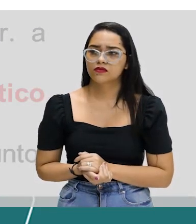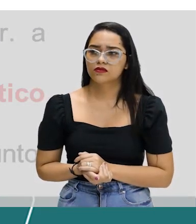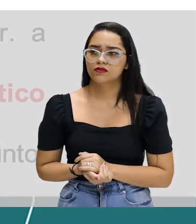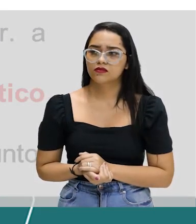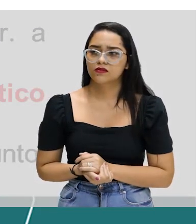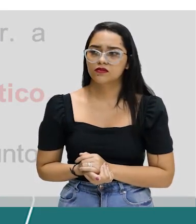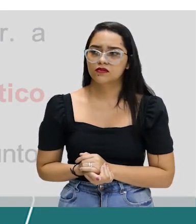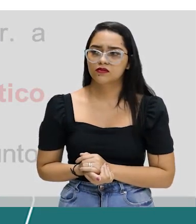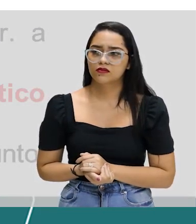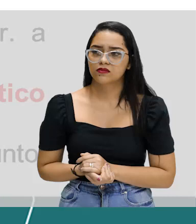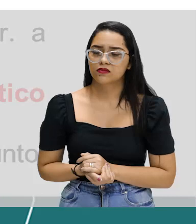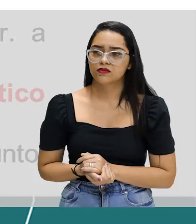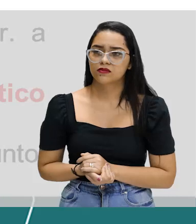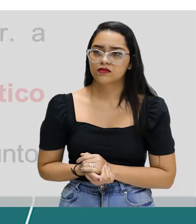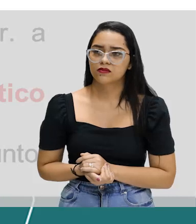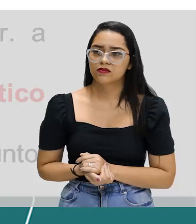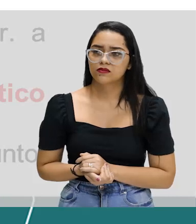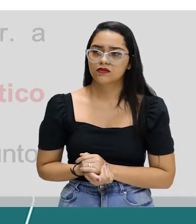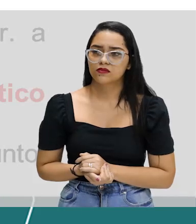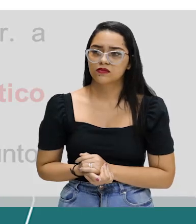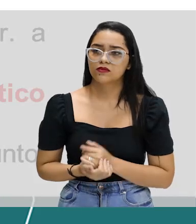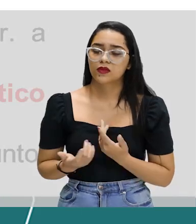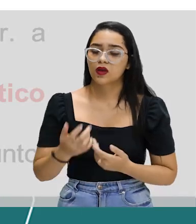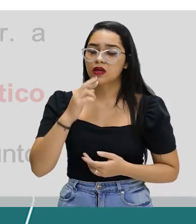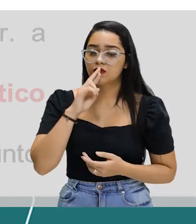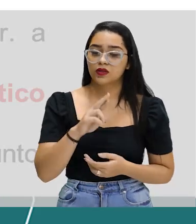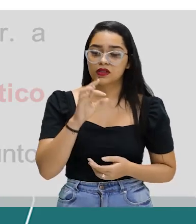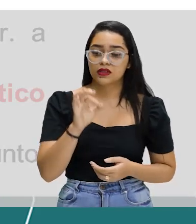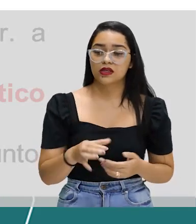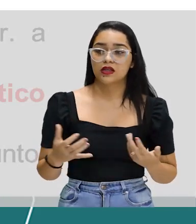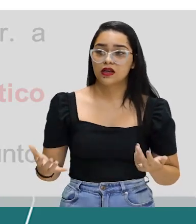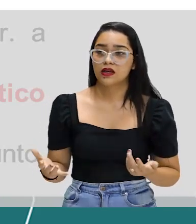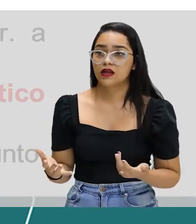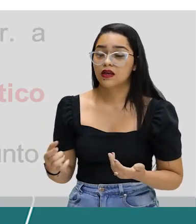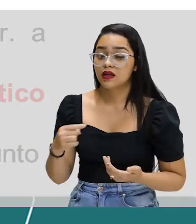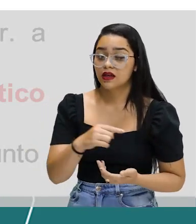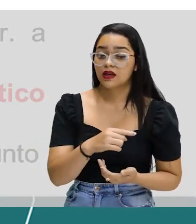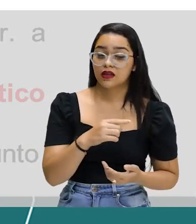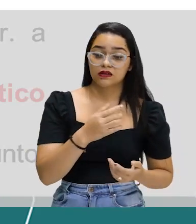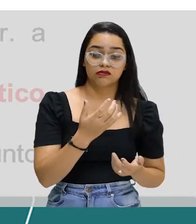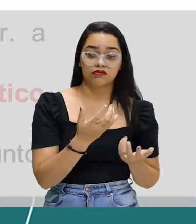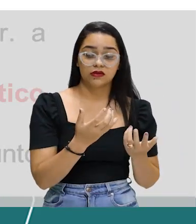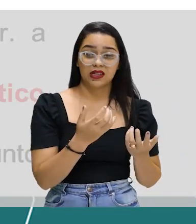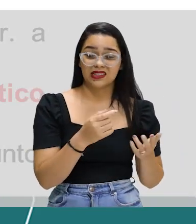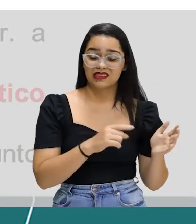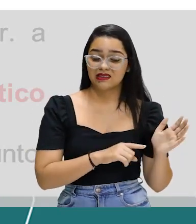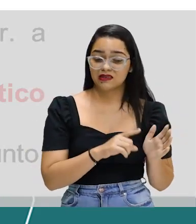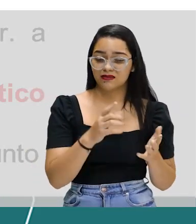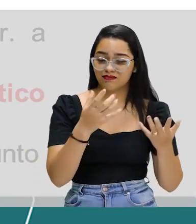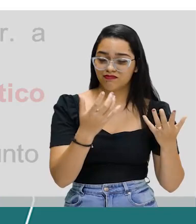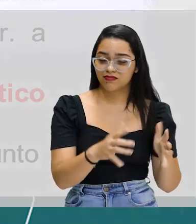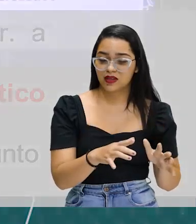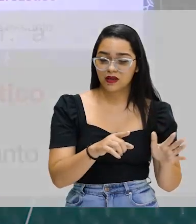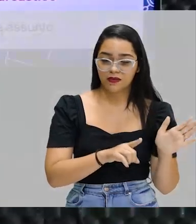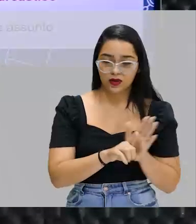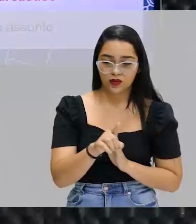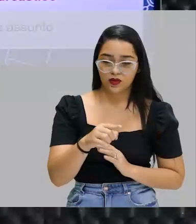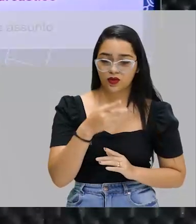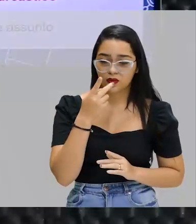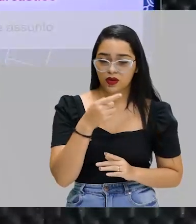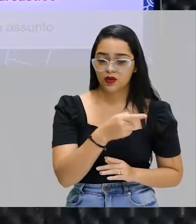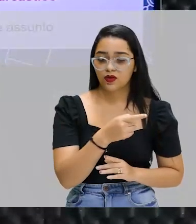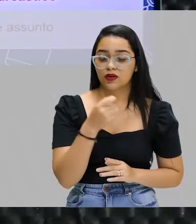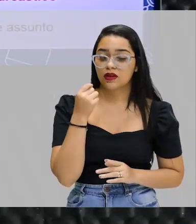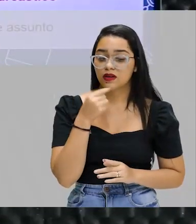física dela e da roupa que ela usou. Então, a resposta correta é: ela desaprova a pergunta que ela recebeu do